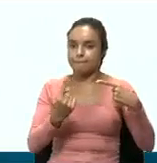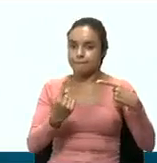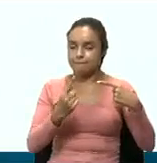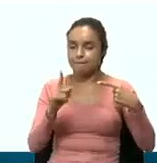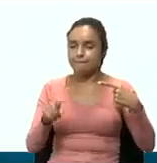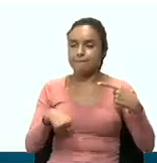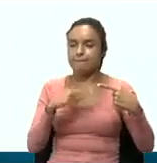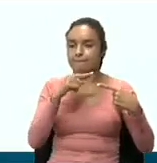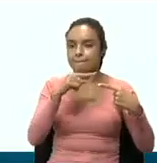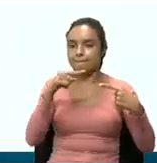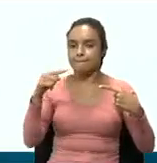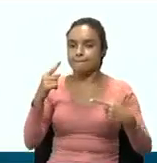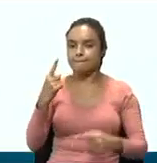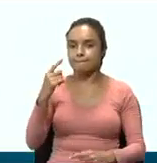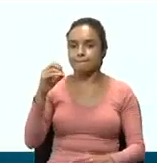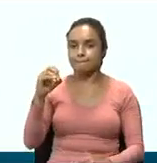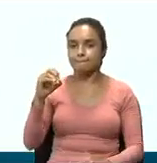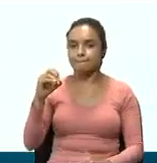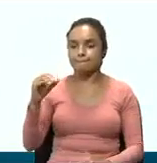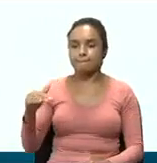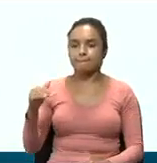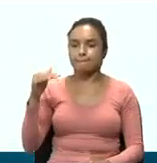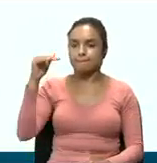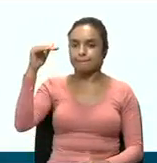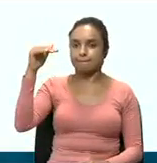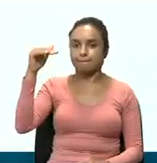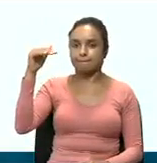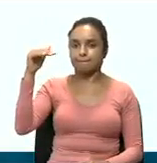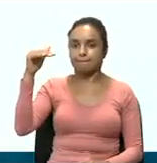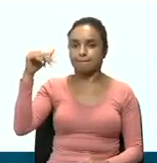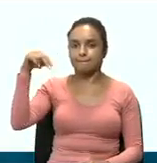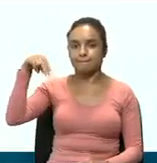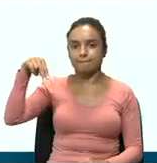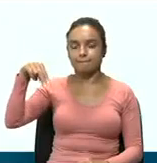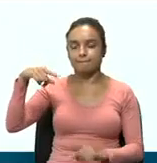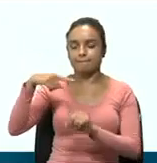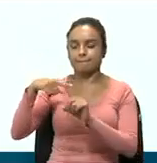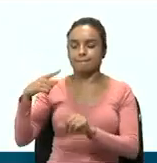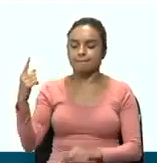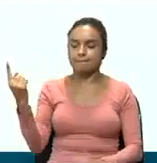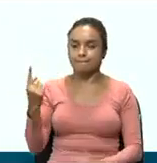menos 10 elevado a n mais 1